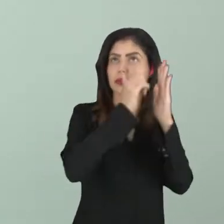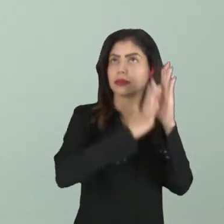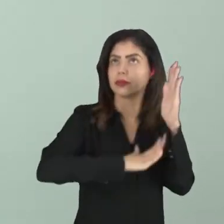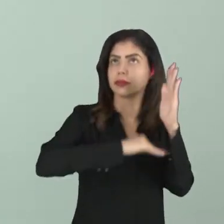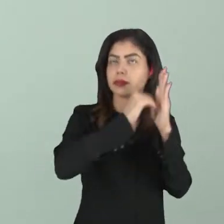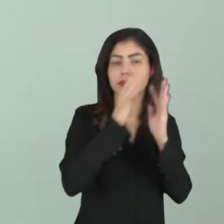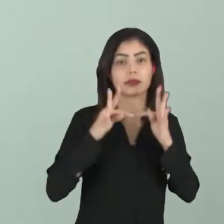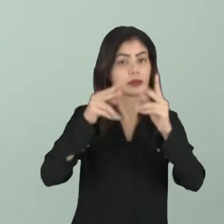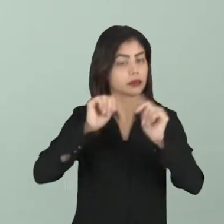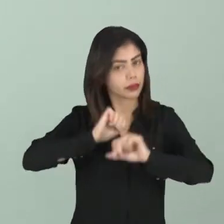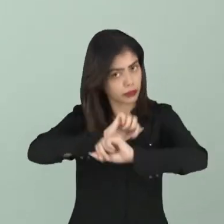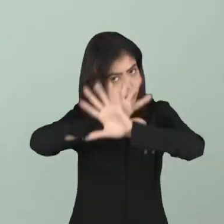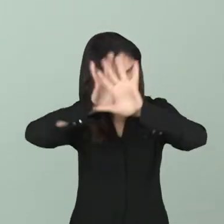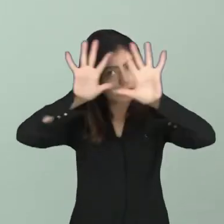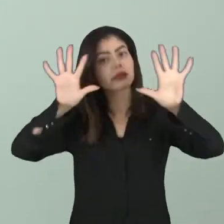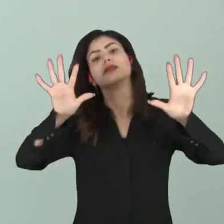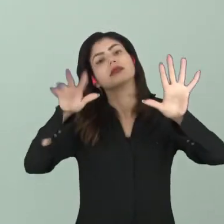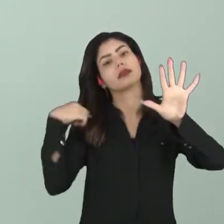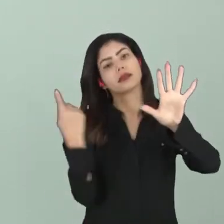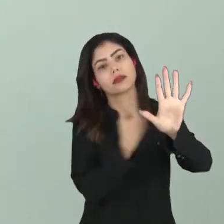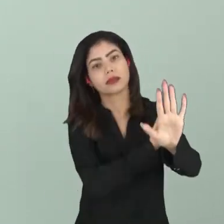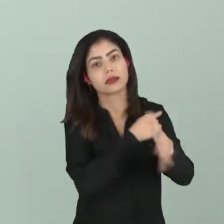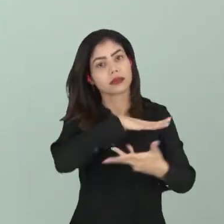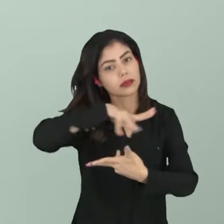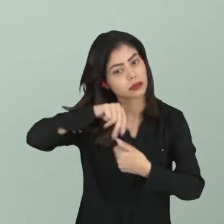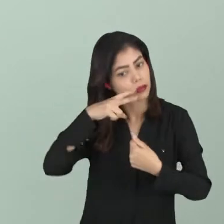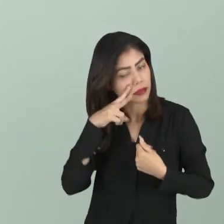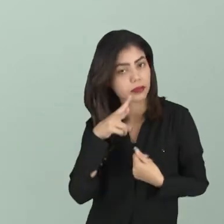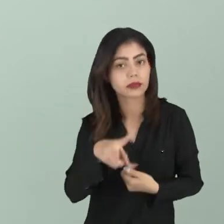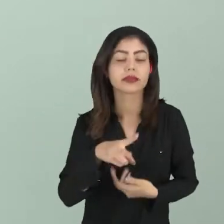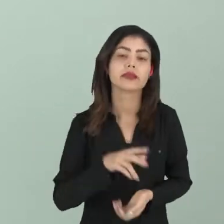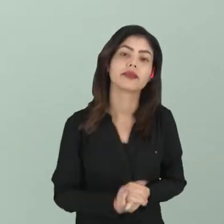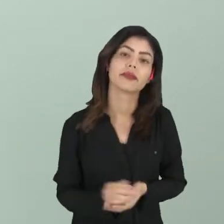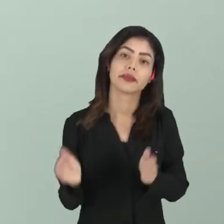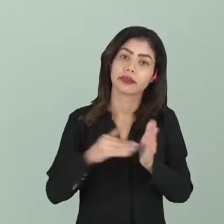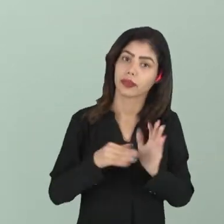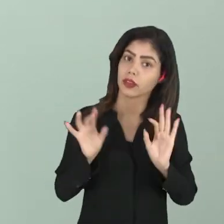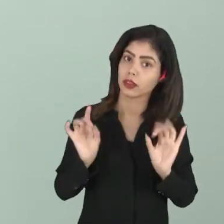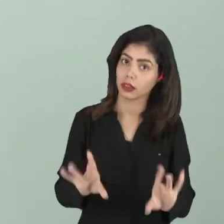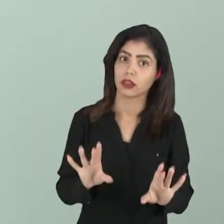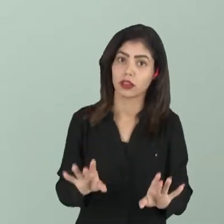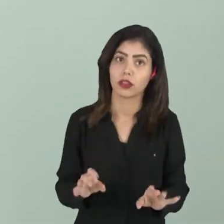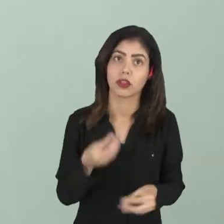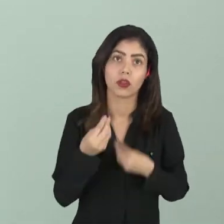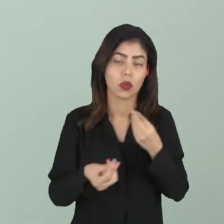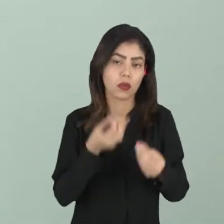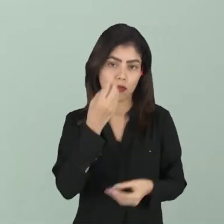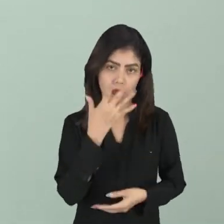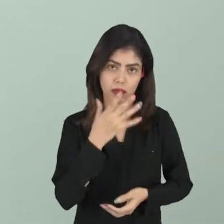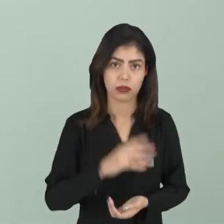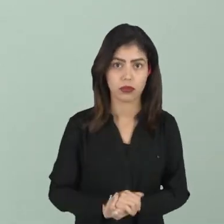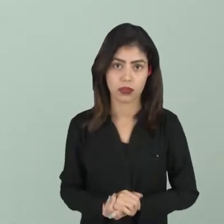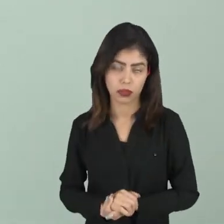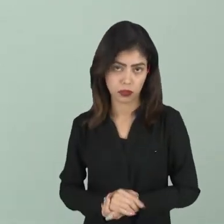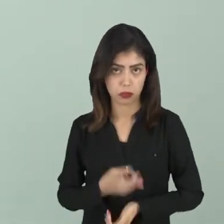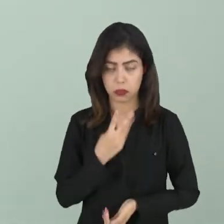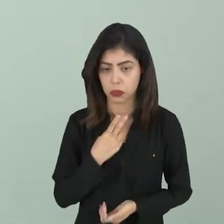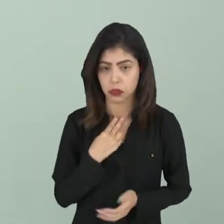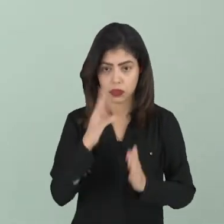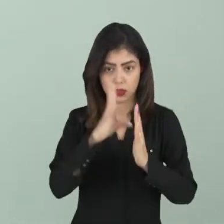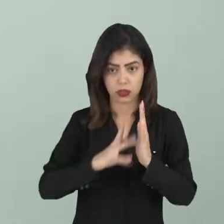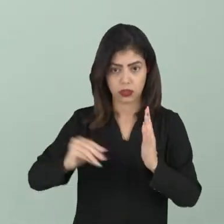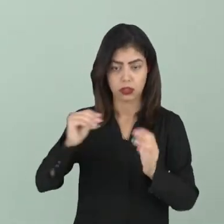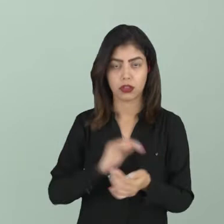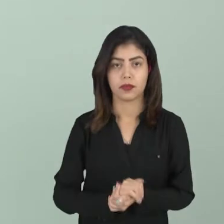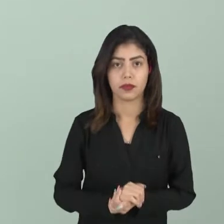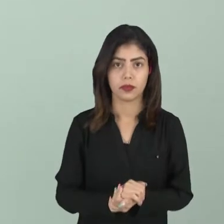pinturas, deixar claro o mundo que a gente via e que até então não podia ser captado com uma câmera fotográfica, não podia ser